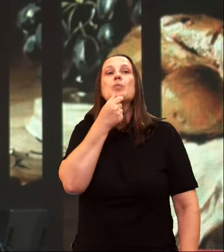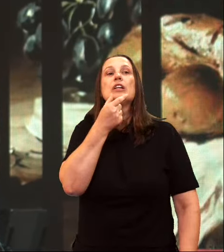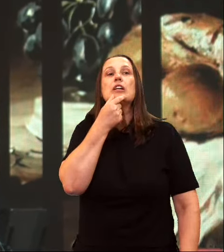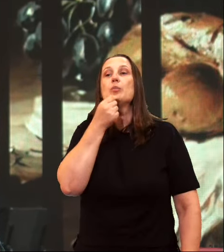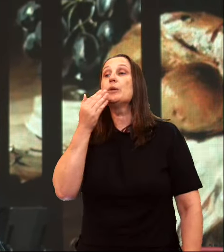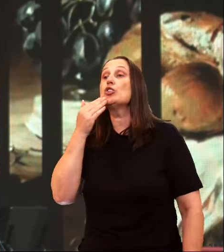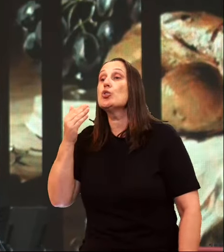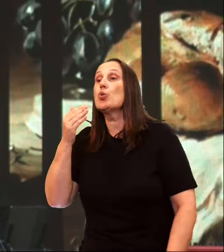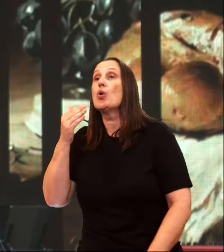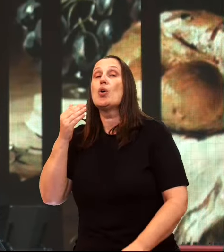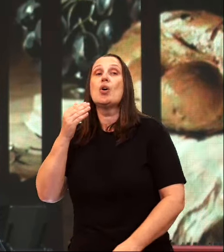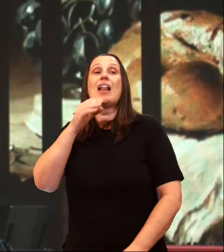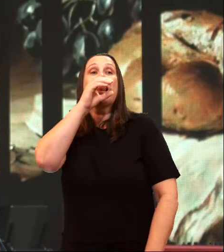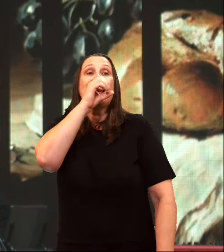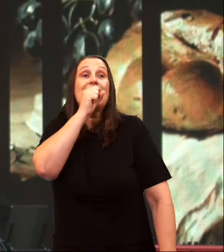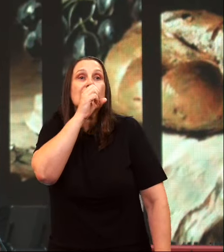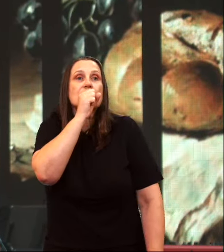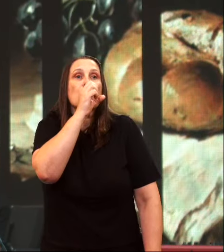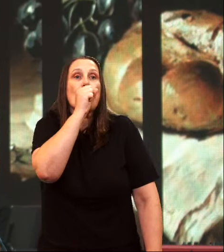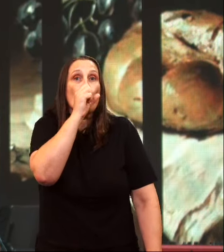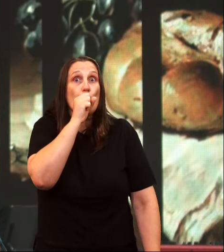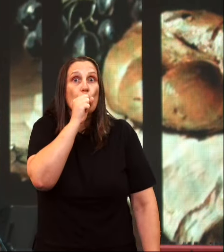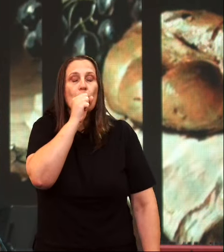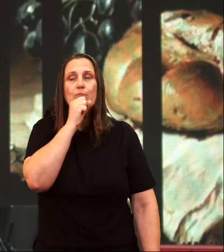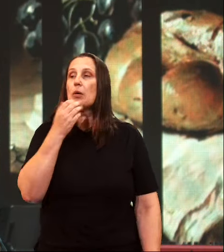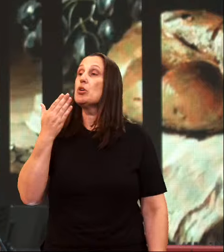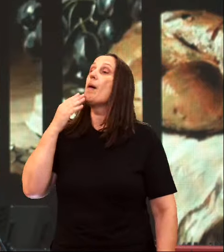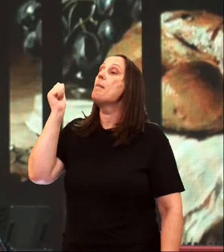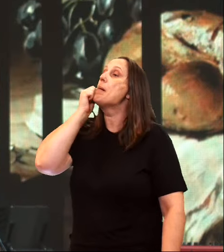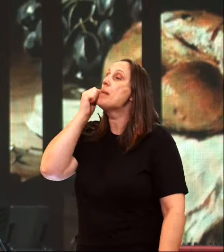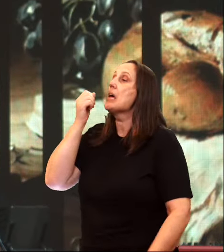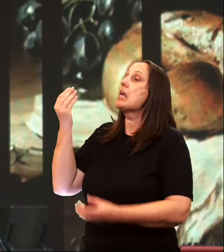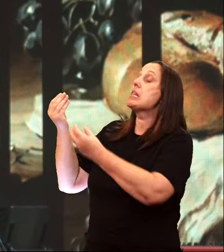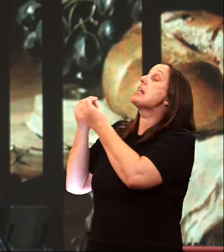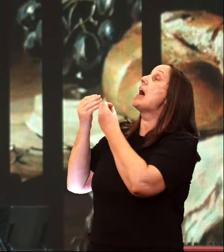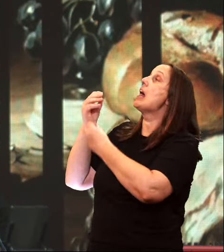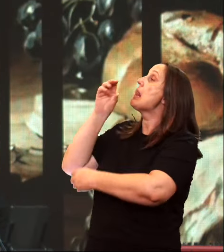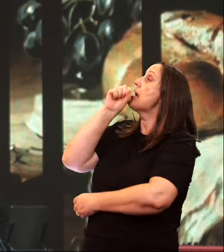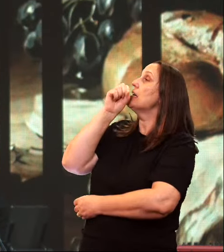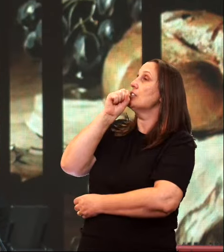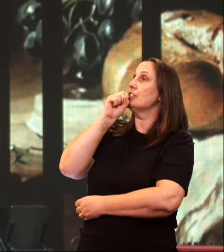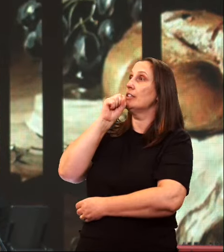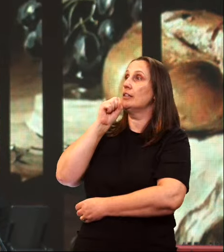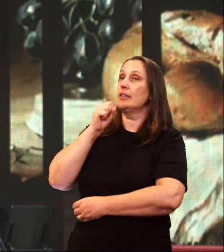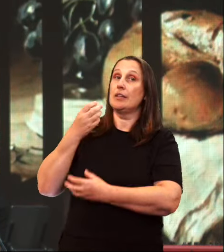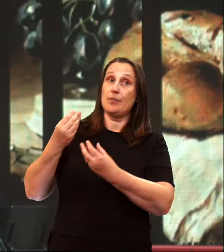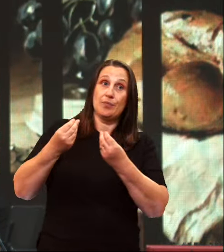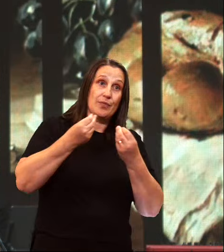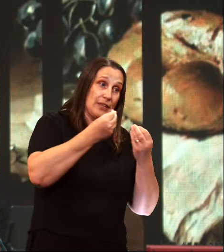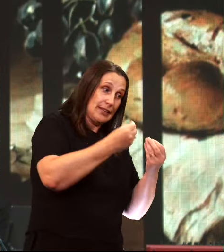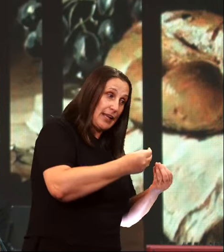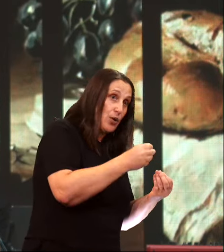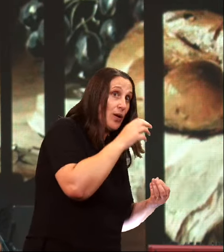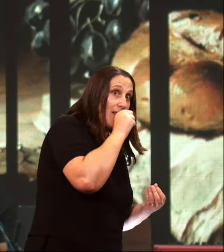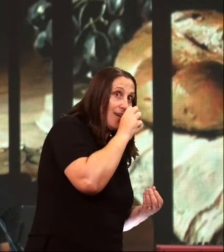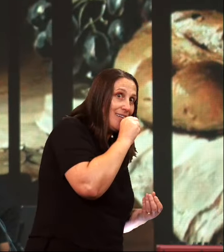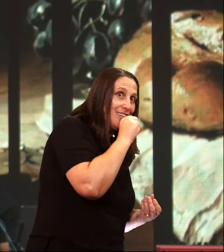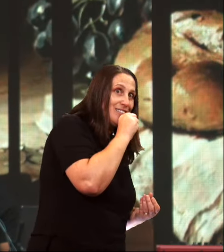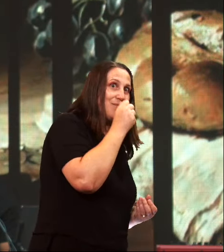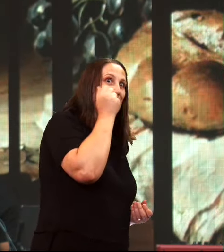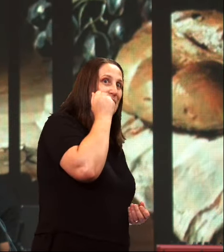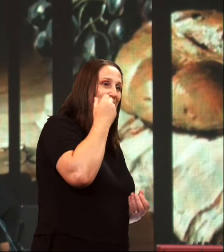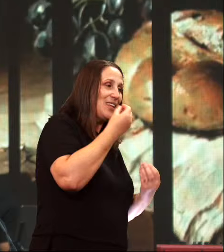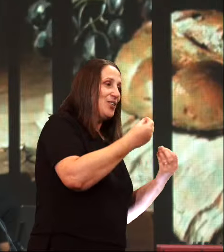para a mamãe. A mamãe foi lá e deu laranja para ele. Aí a mamãe falou para ele: o que fala agora, filho? Queria que ele falasse